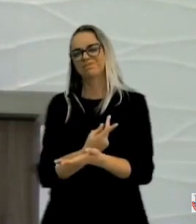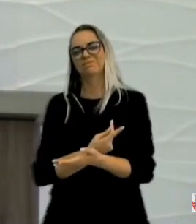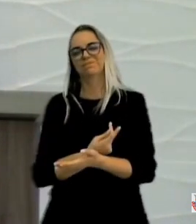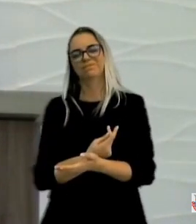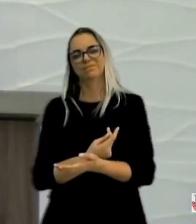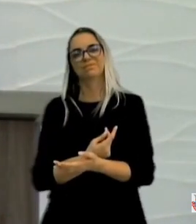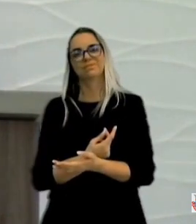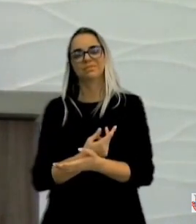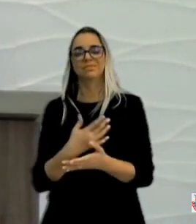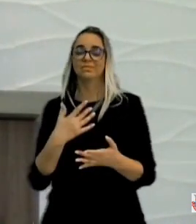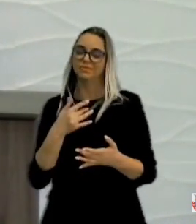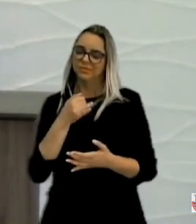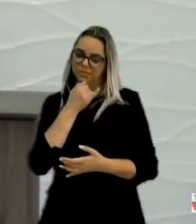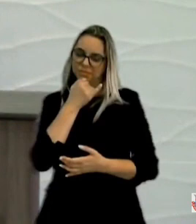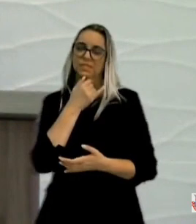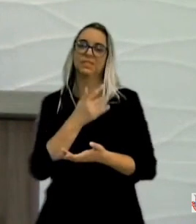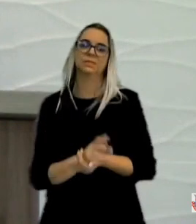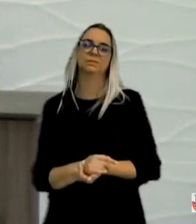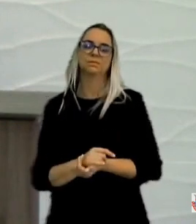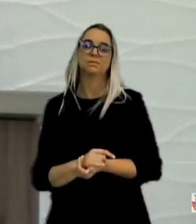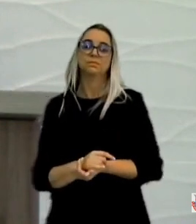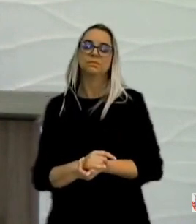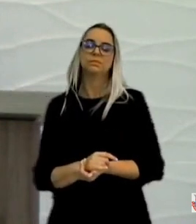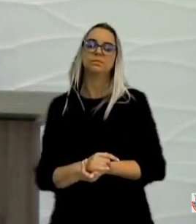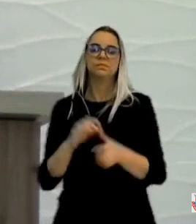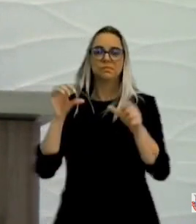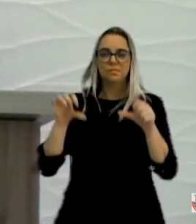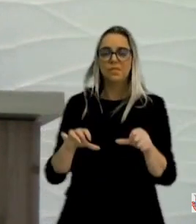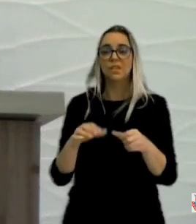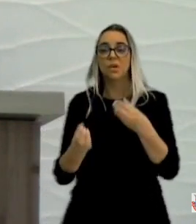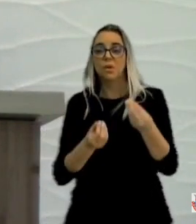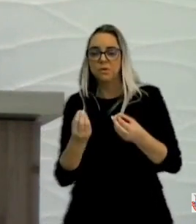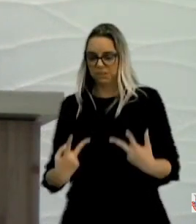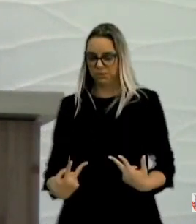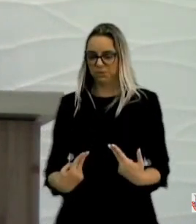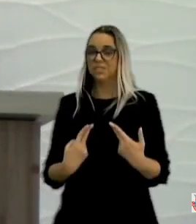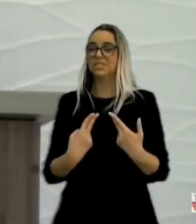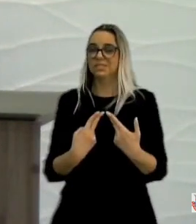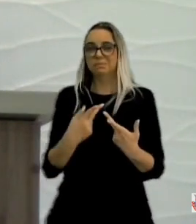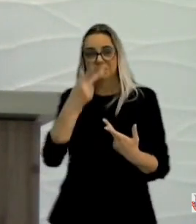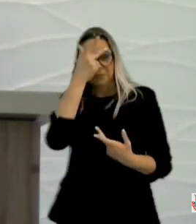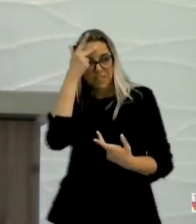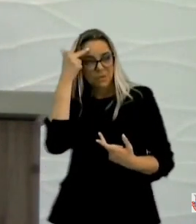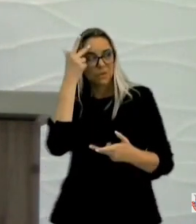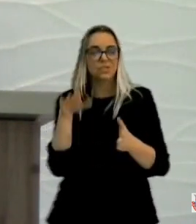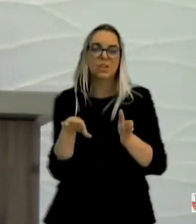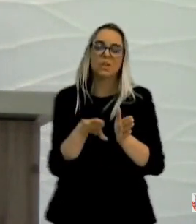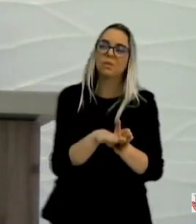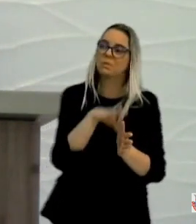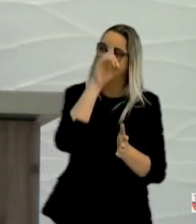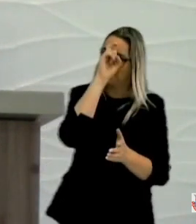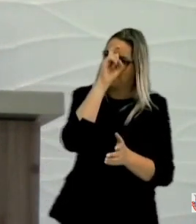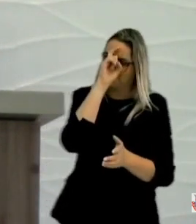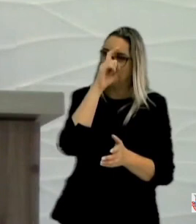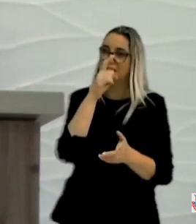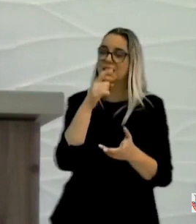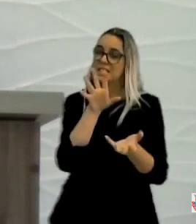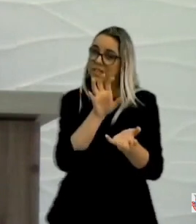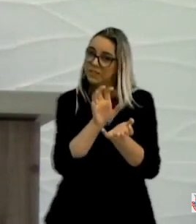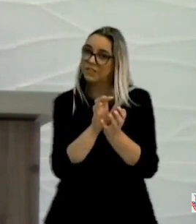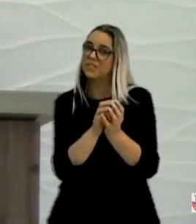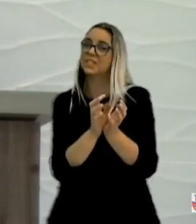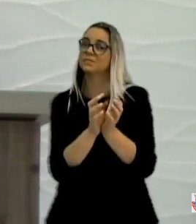situação precária, e isso vem acontecendo com a cirurgia, com as pessoas que chegam até os hospitais de Recife e é de grande